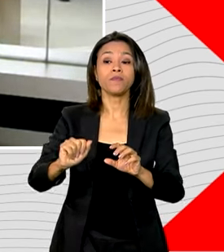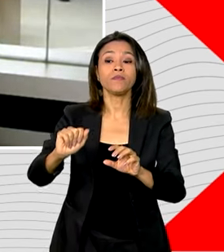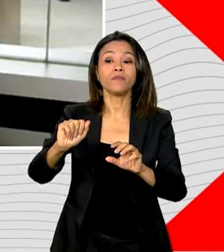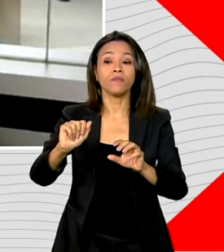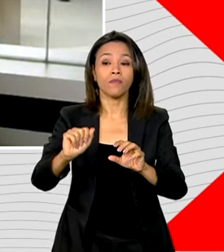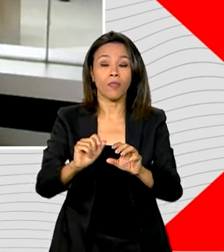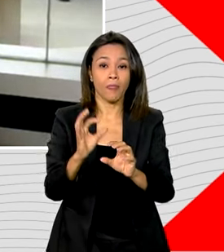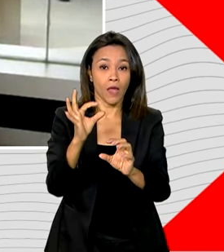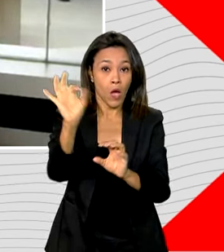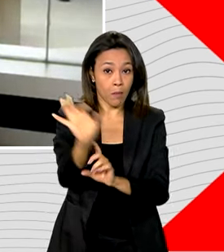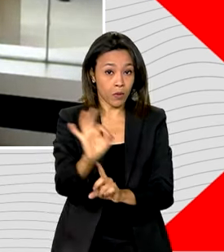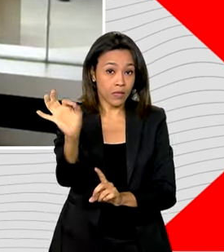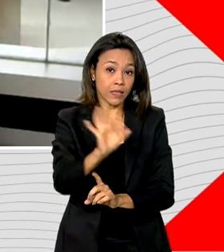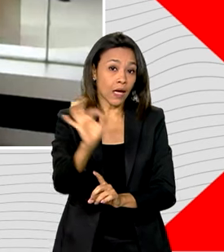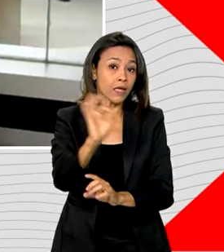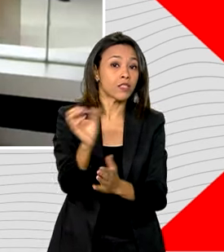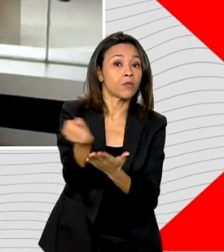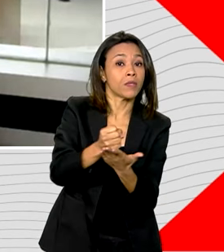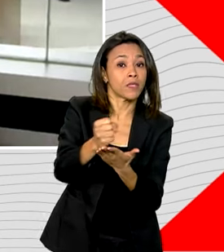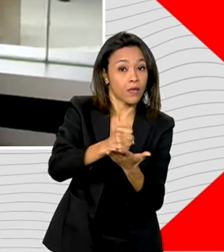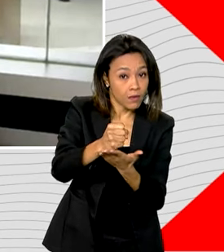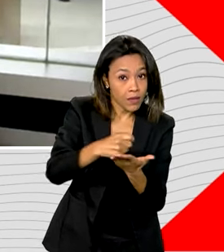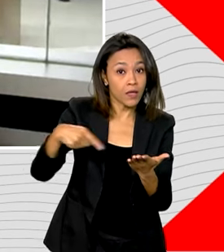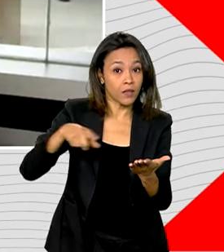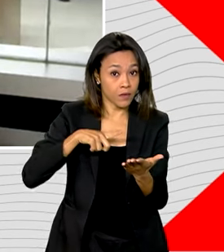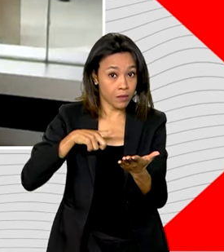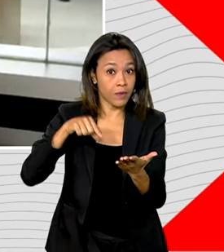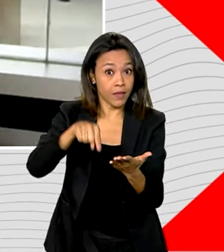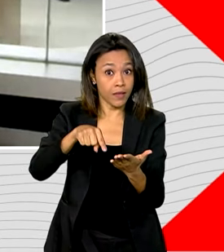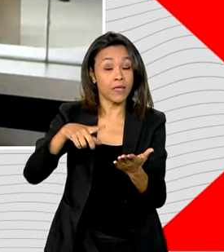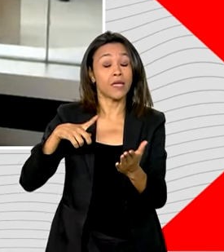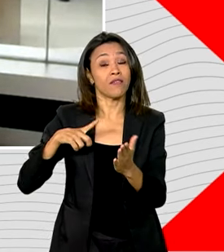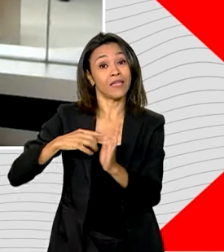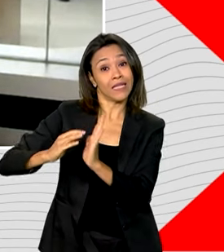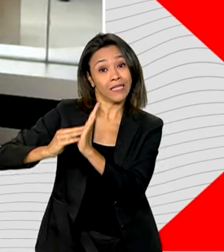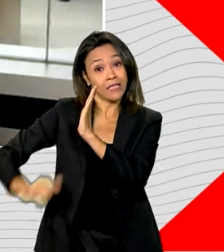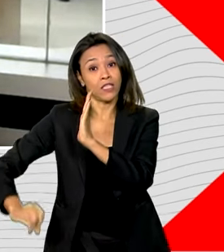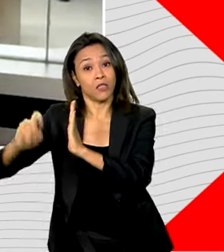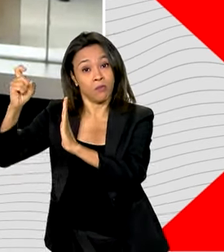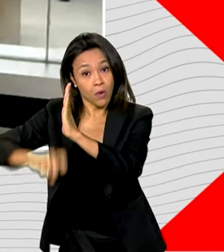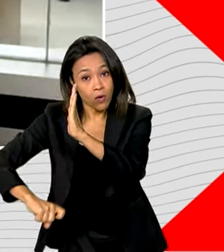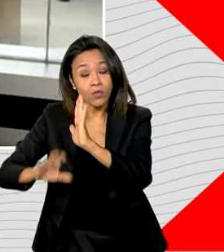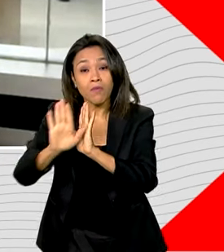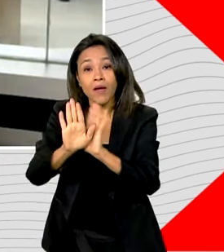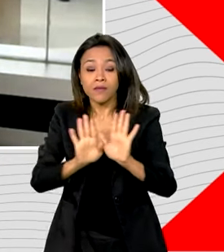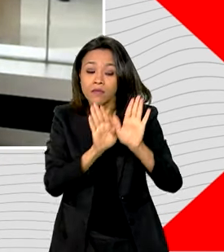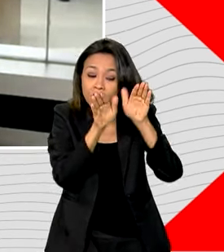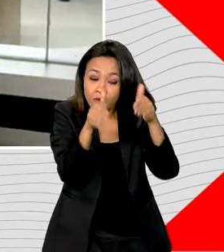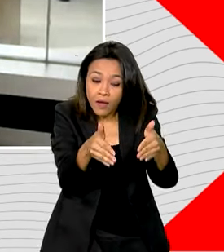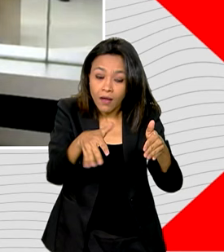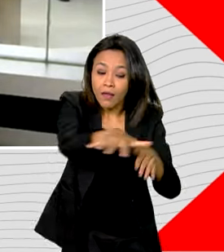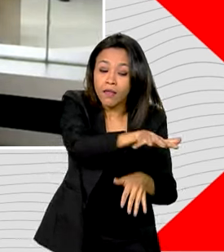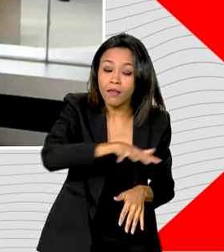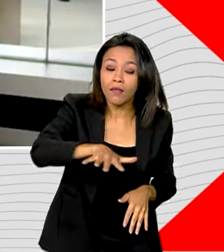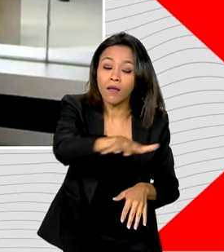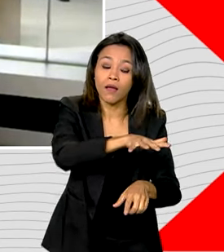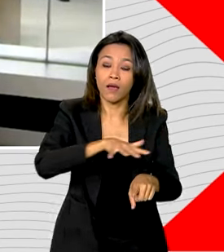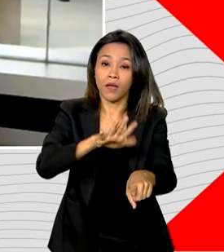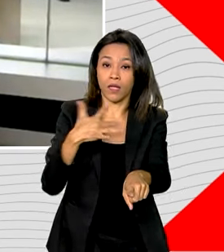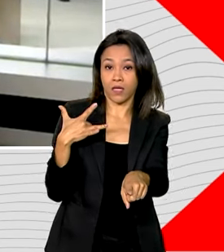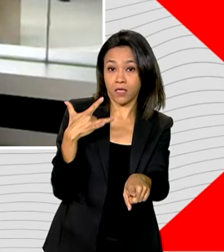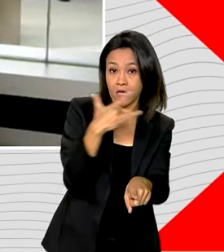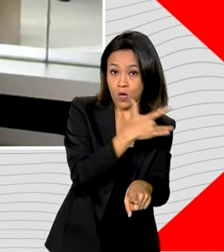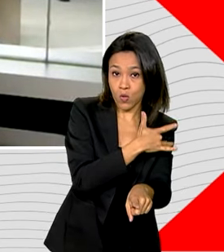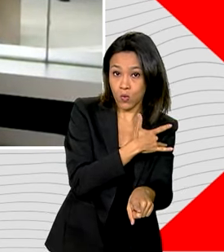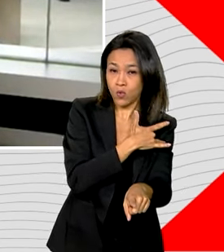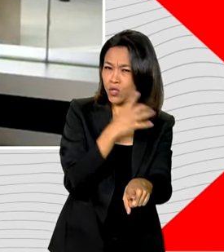383 remédios que vão contar com a isenção de impostos só que o setor de saúde não só aqui de São Paulo mas de todo o